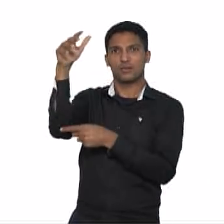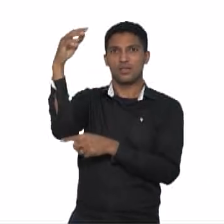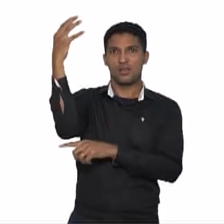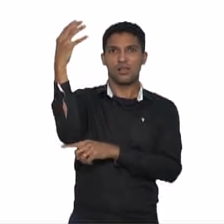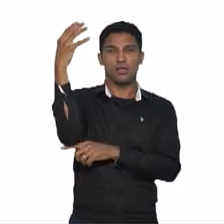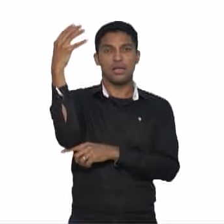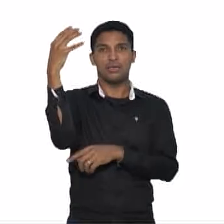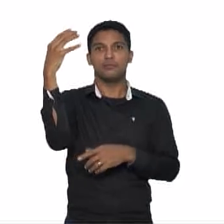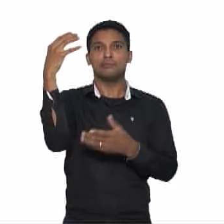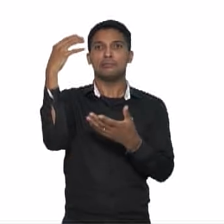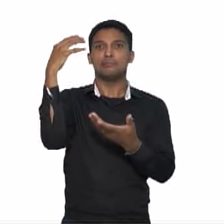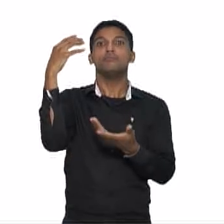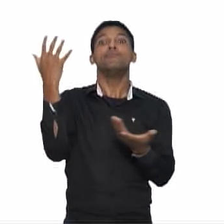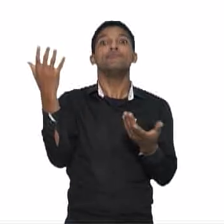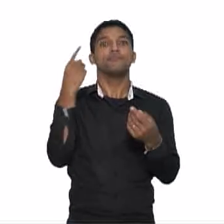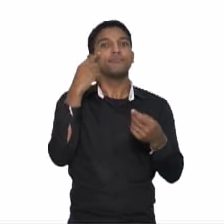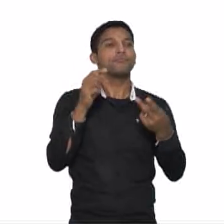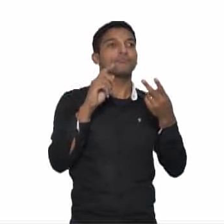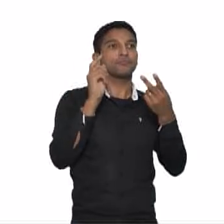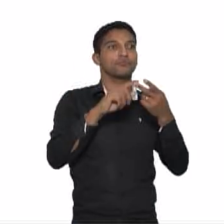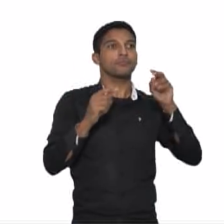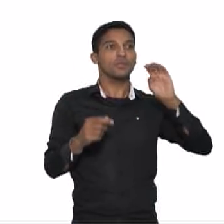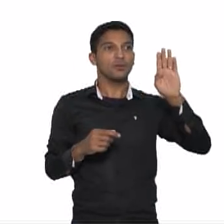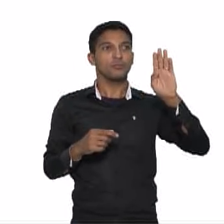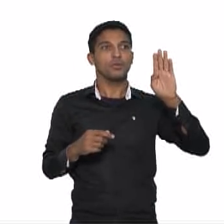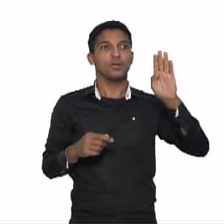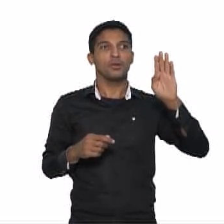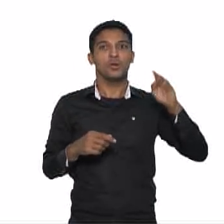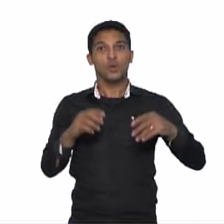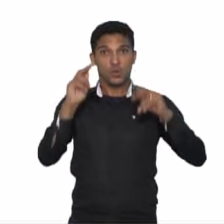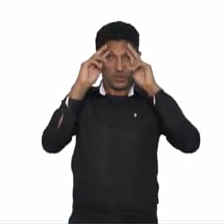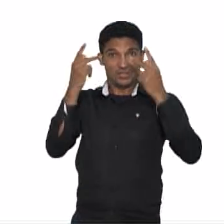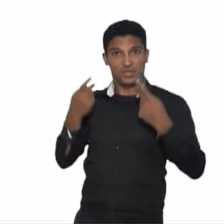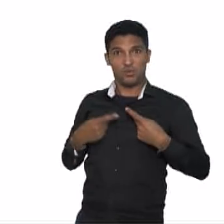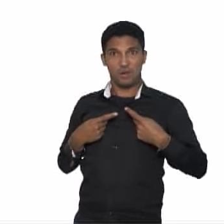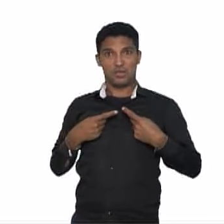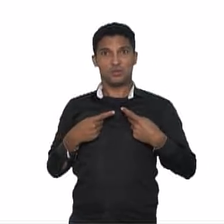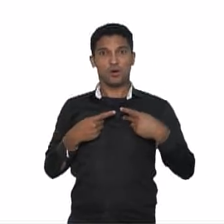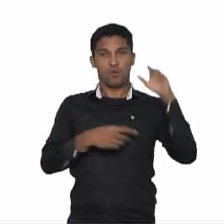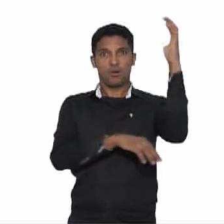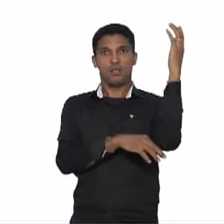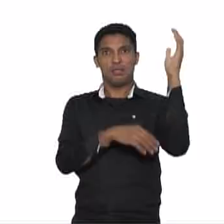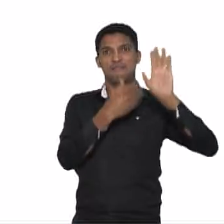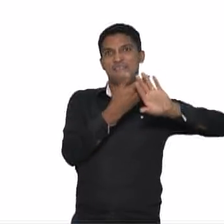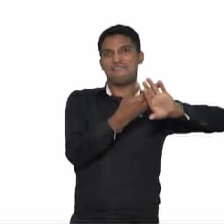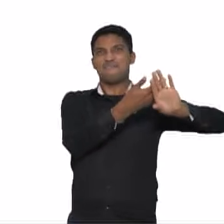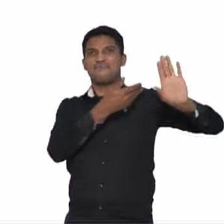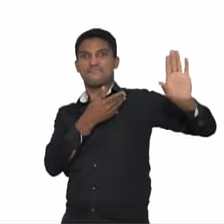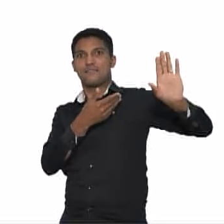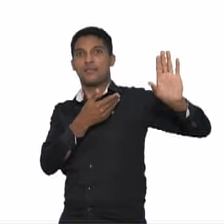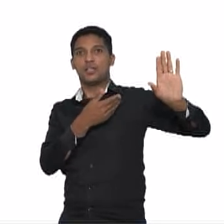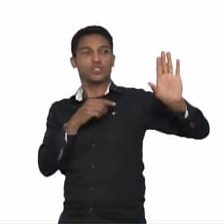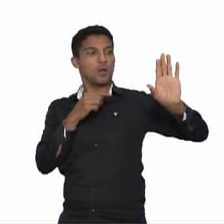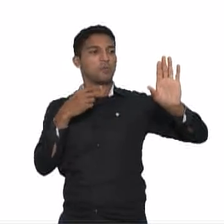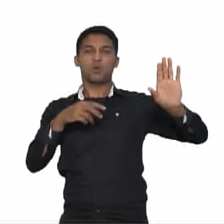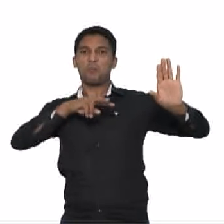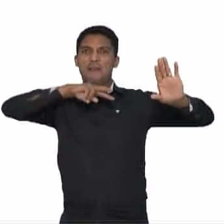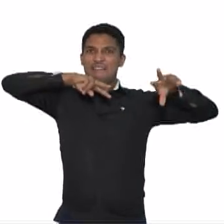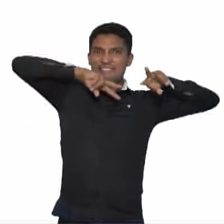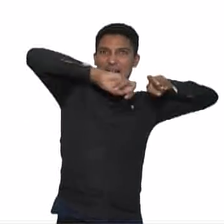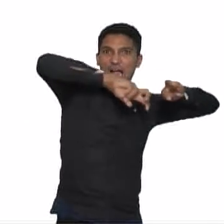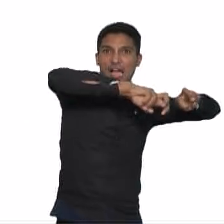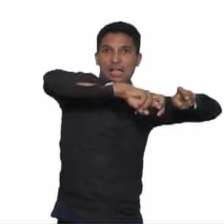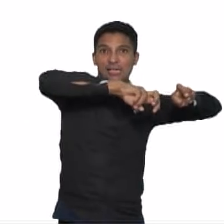letra B. Houve um distanciamento entre as partes e o ser humano se tornou estranho a si mesmo, recusando ser parte